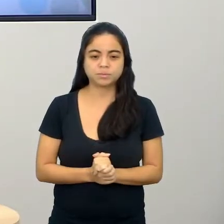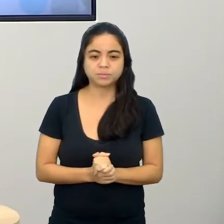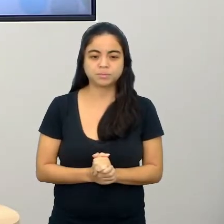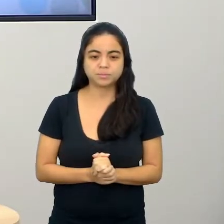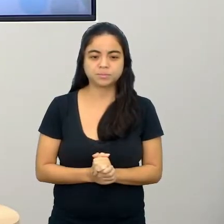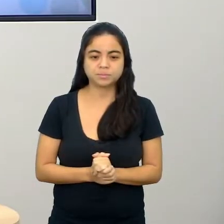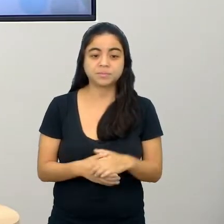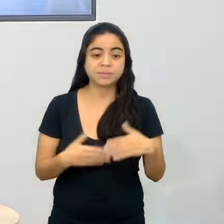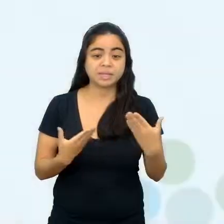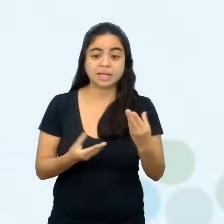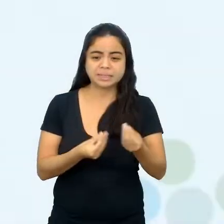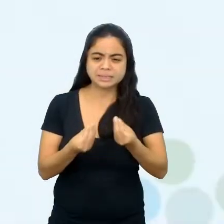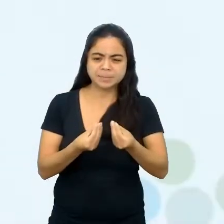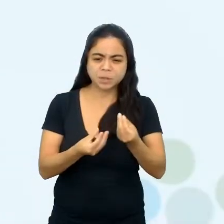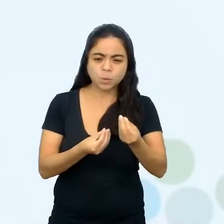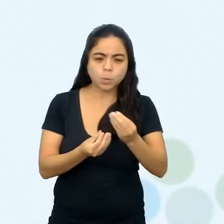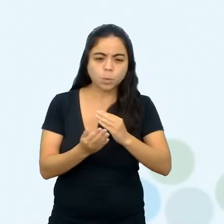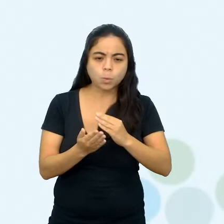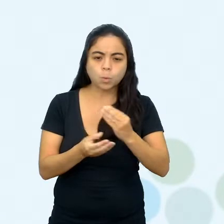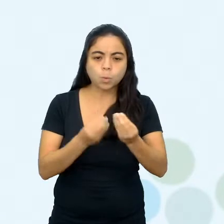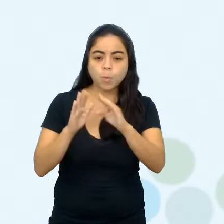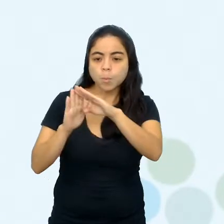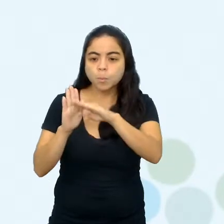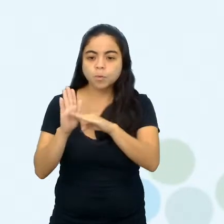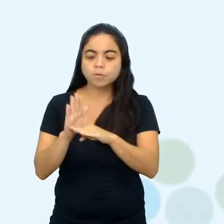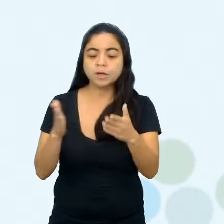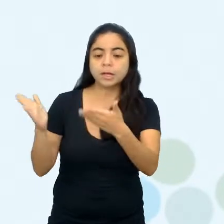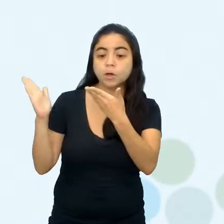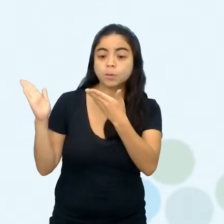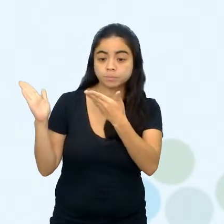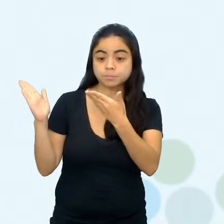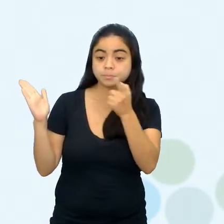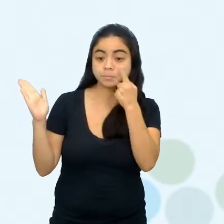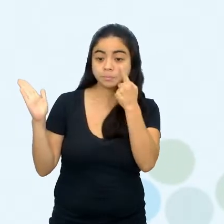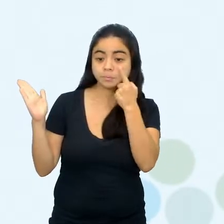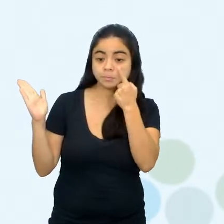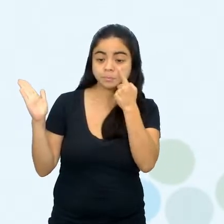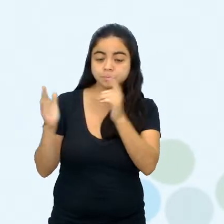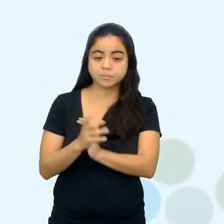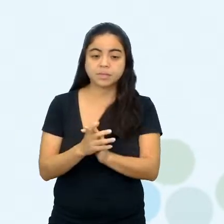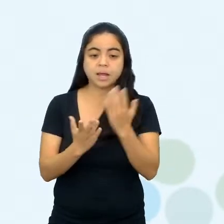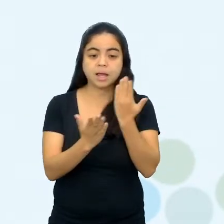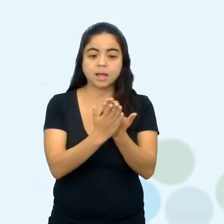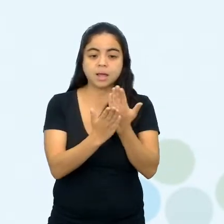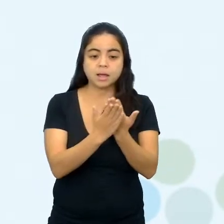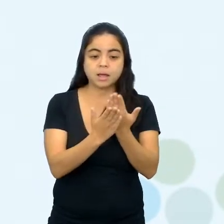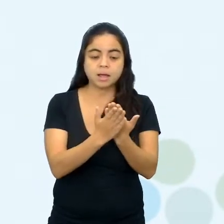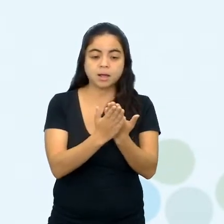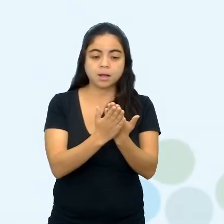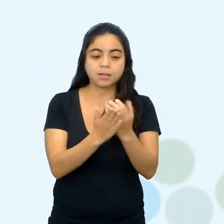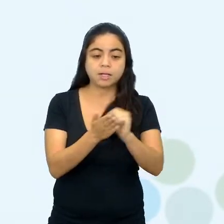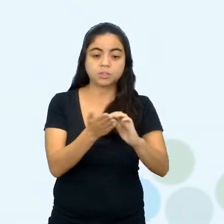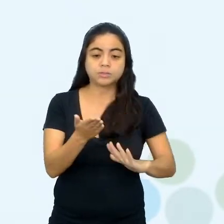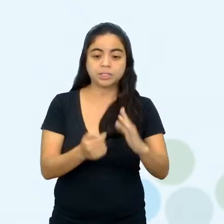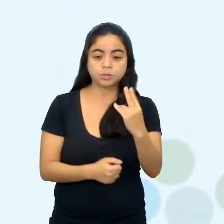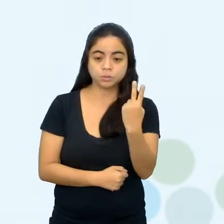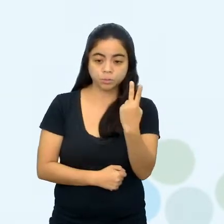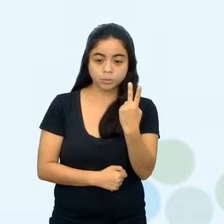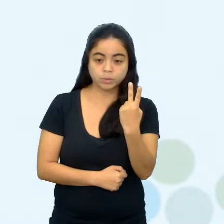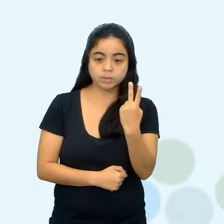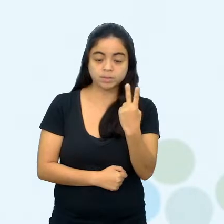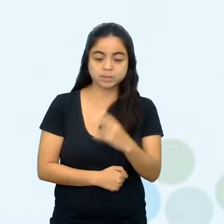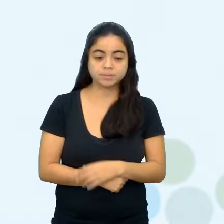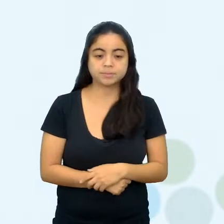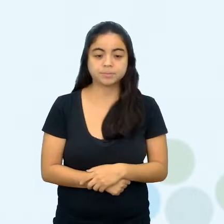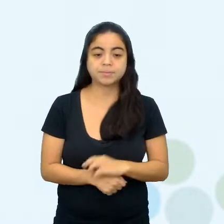O que comemos, como vivem. Então, vai aparecer para vocês. Nós estamos na nossa aula da atividade número 2, que é